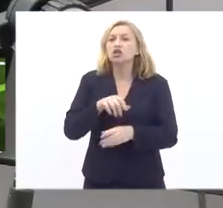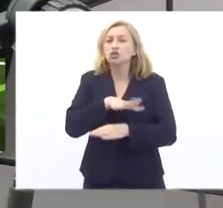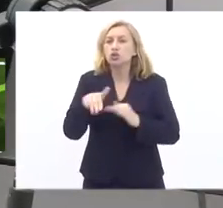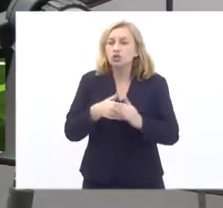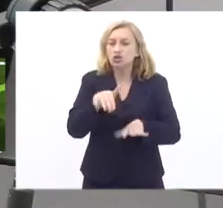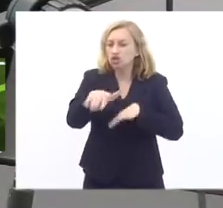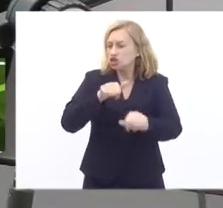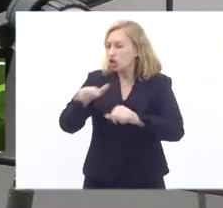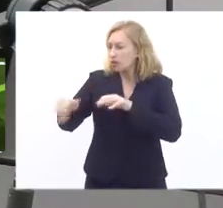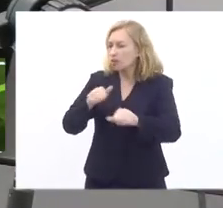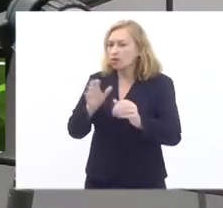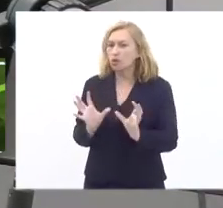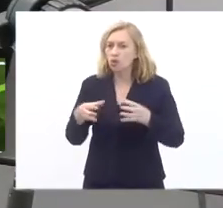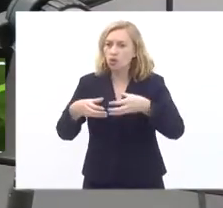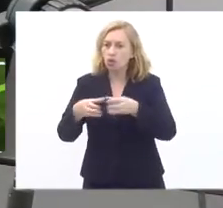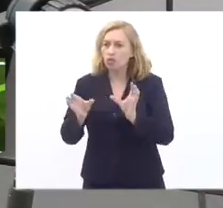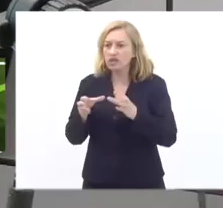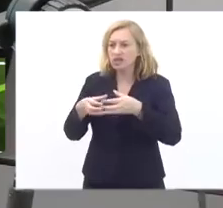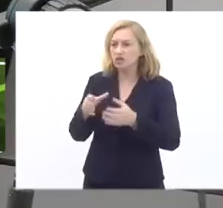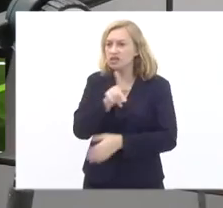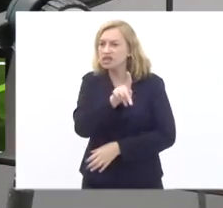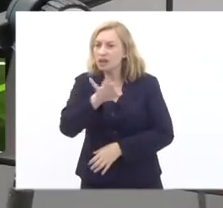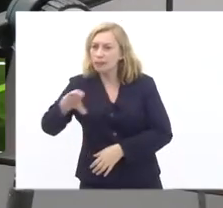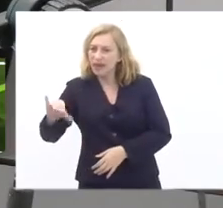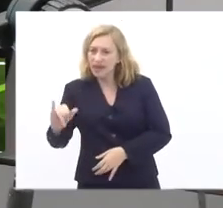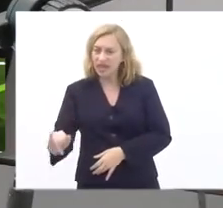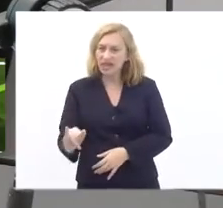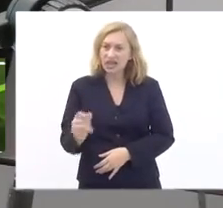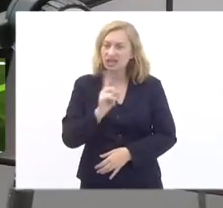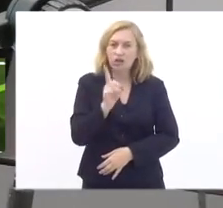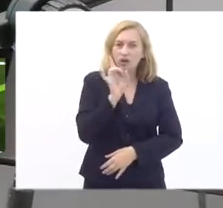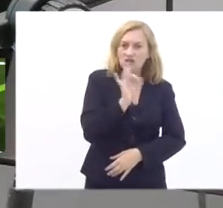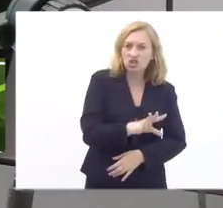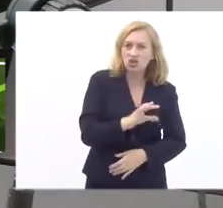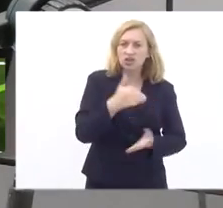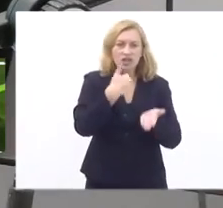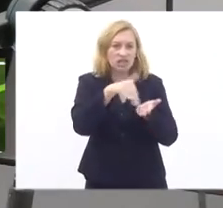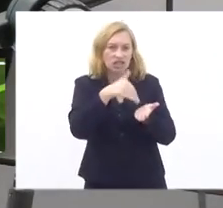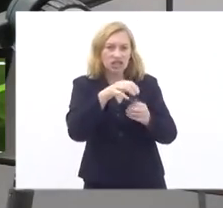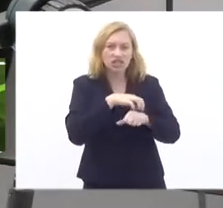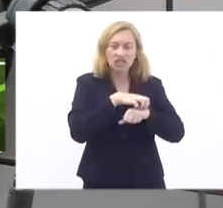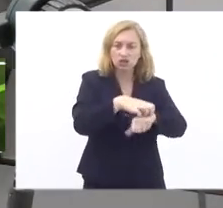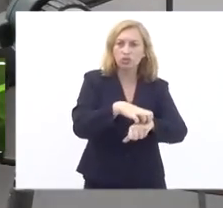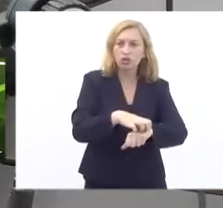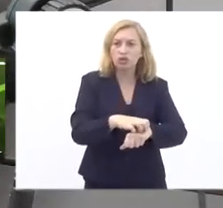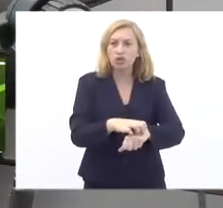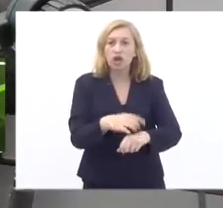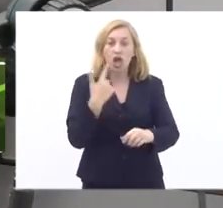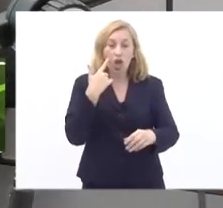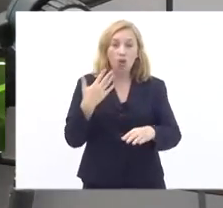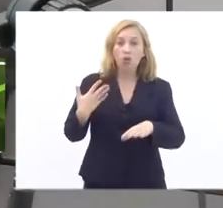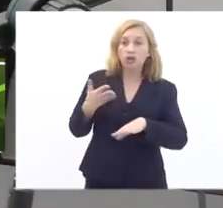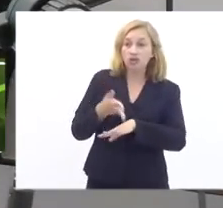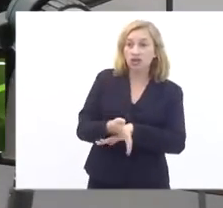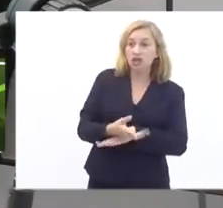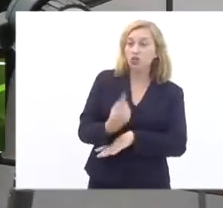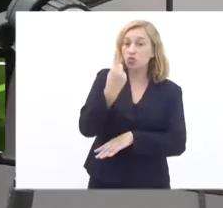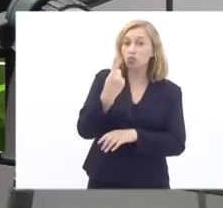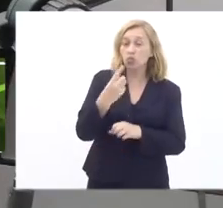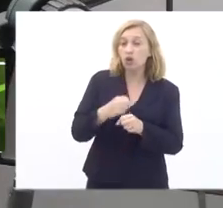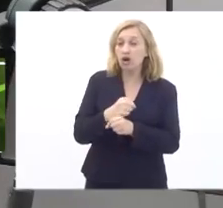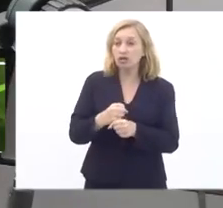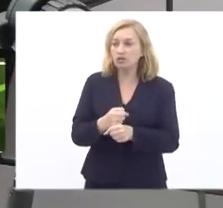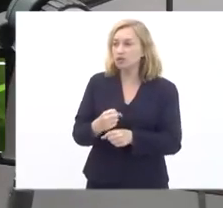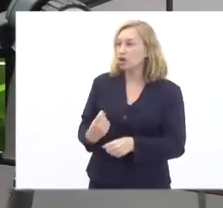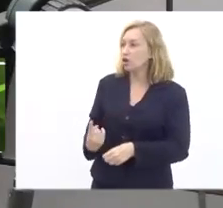chama numa comissão, numa CPI, e não é só na Secretaria de Transporte, eu entrei não tem um ano, eu entrei